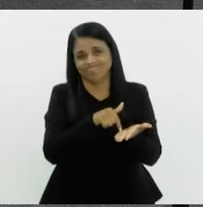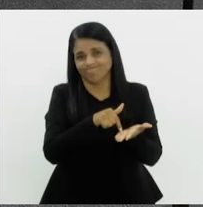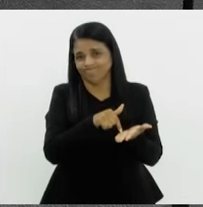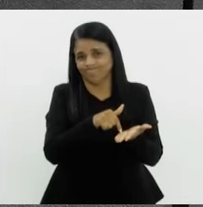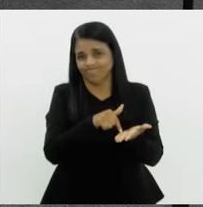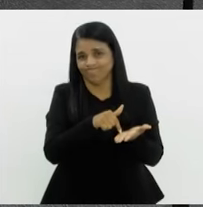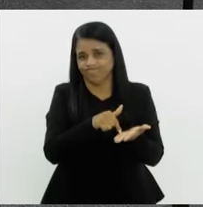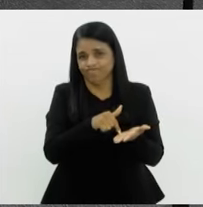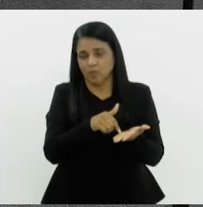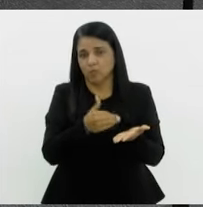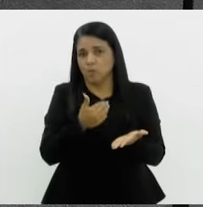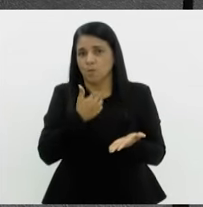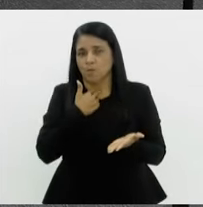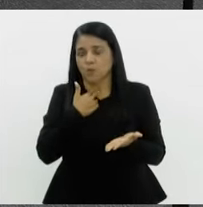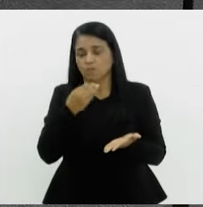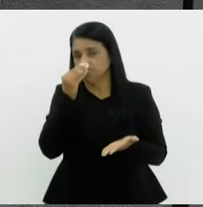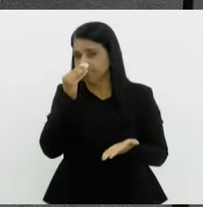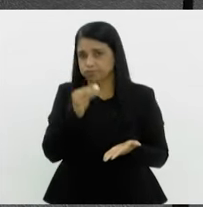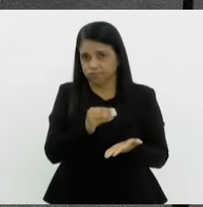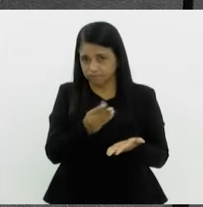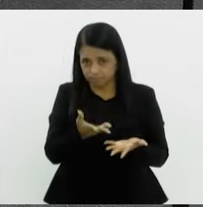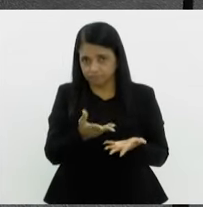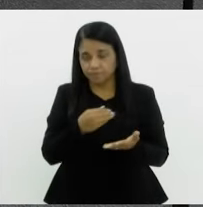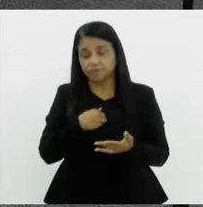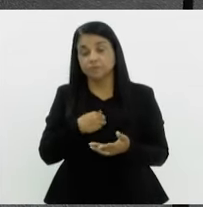deixar. E ainda falta